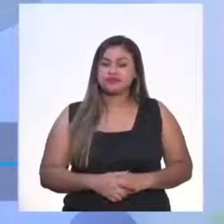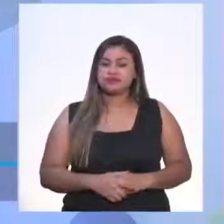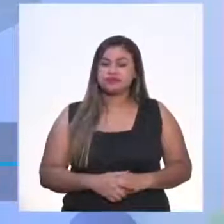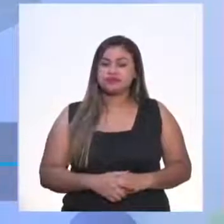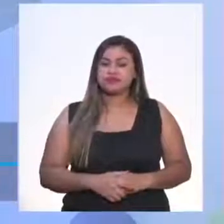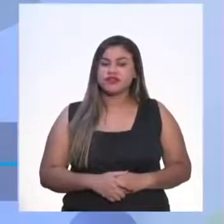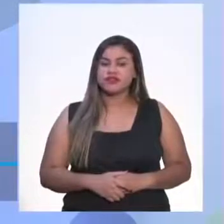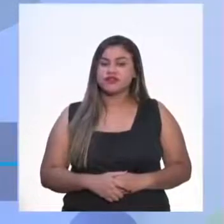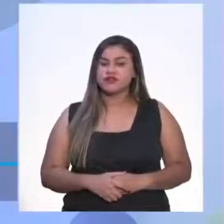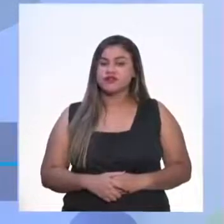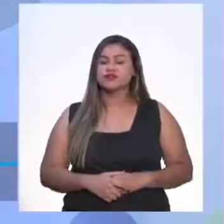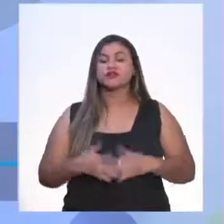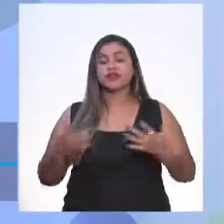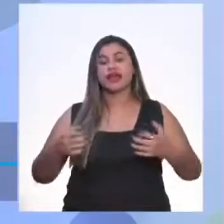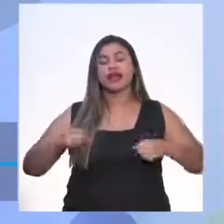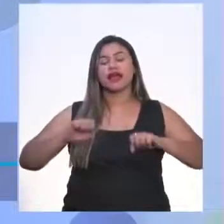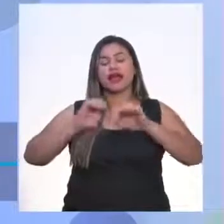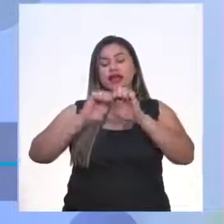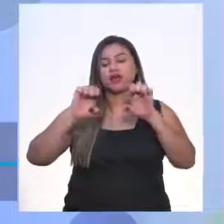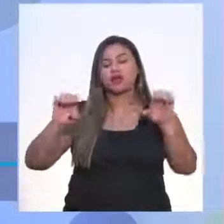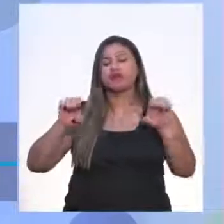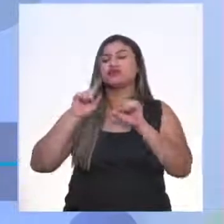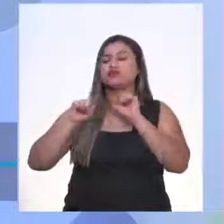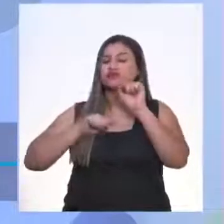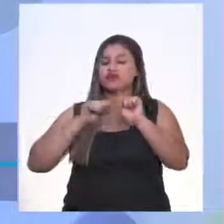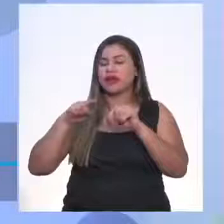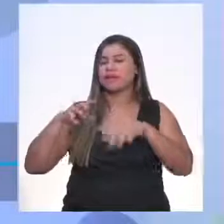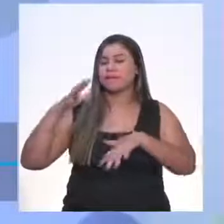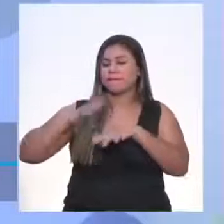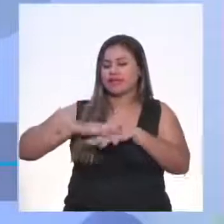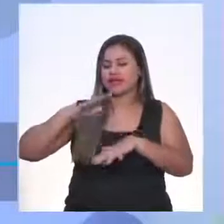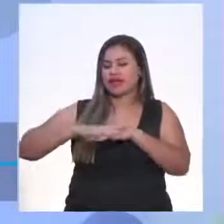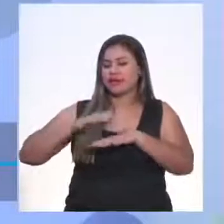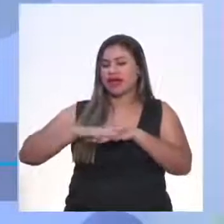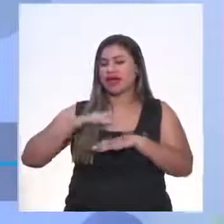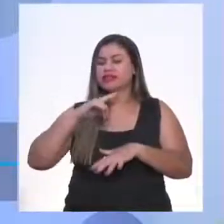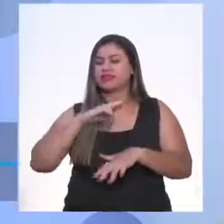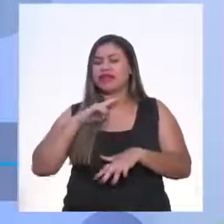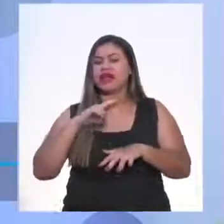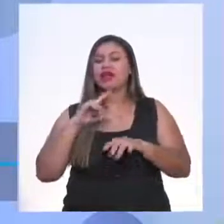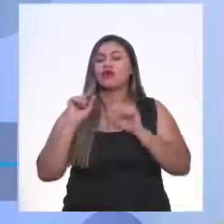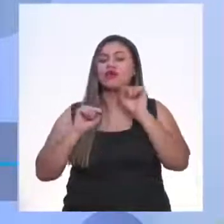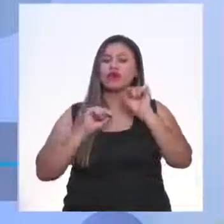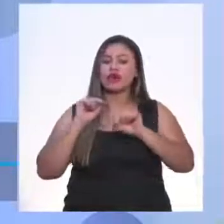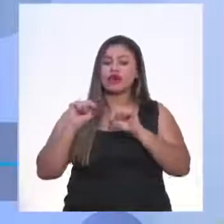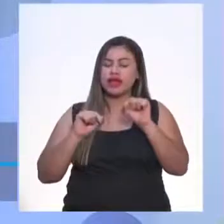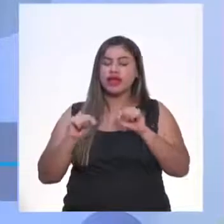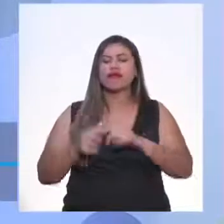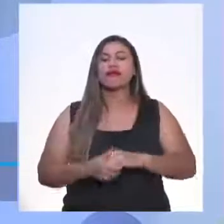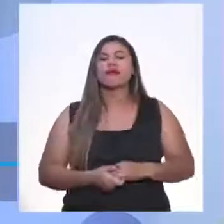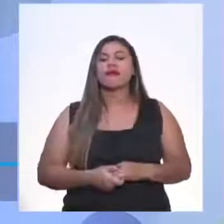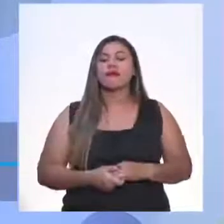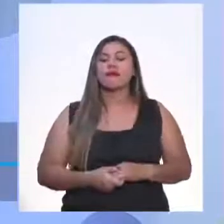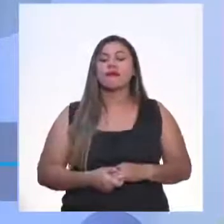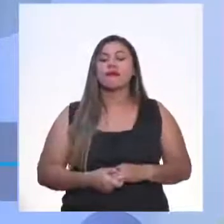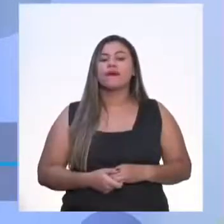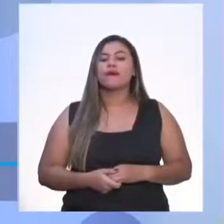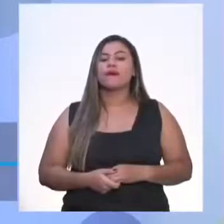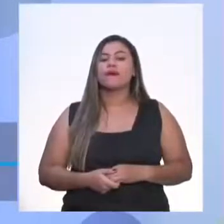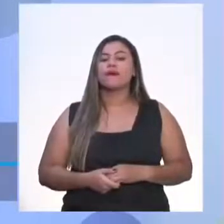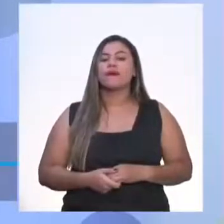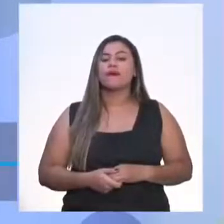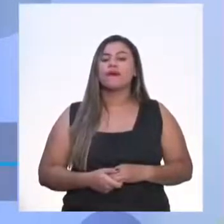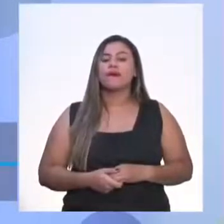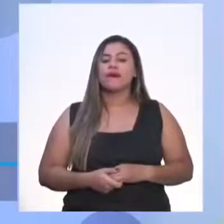equação, né, o que nós podemos encontrar, que é o seguinte, então, na matemática, uma equação, nada mais é, né, que vocês podem ver, é